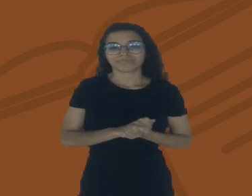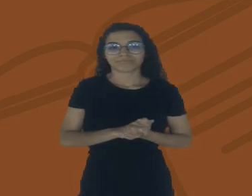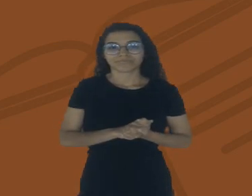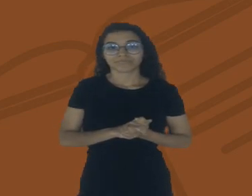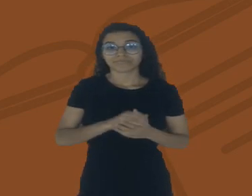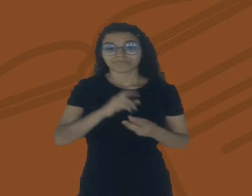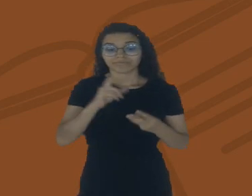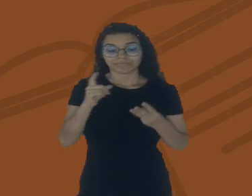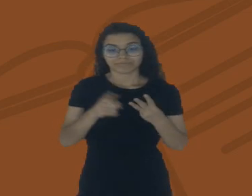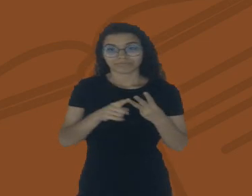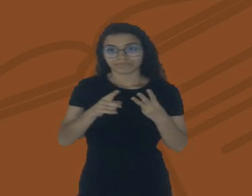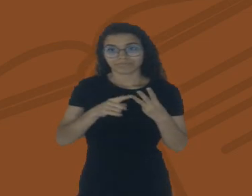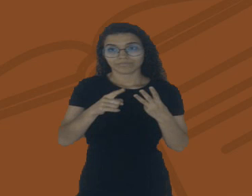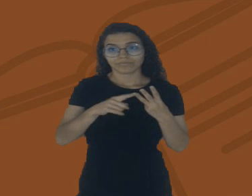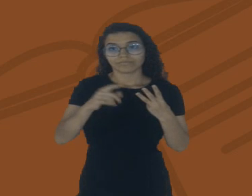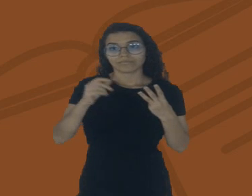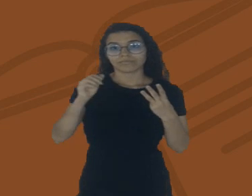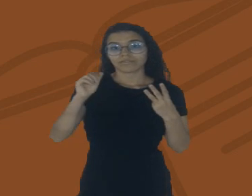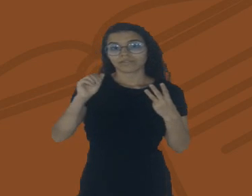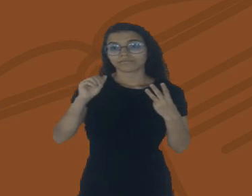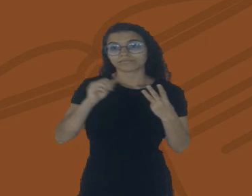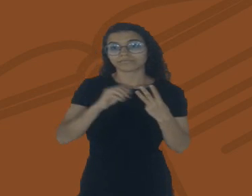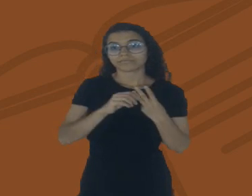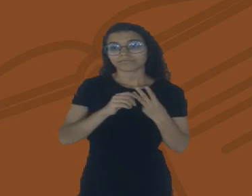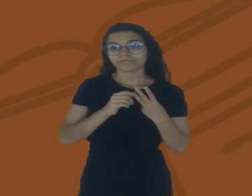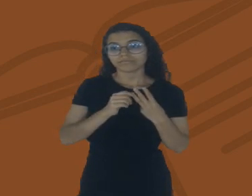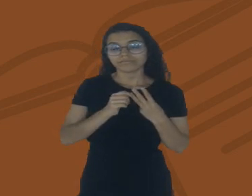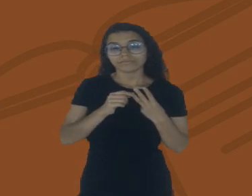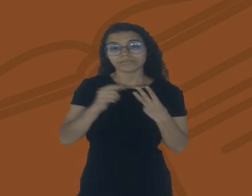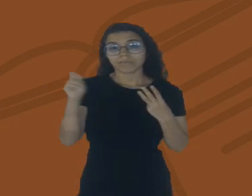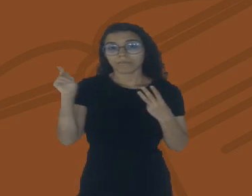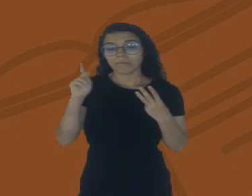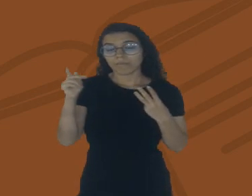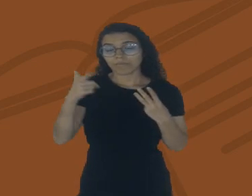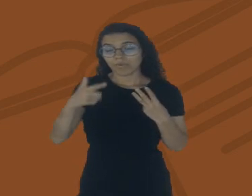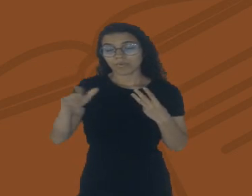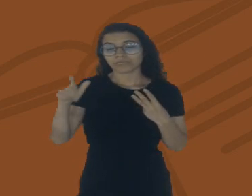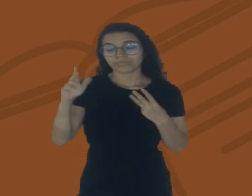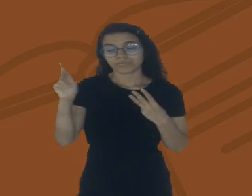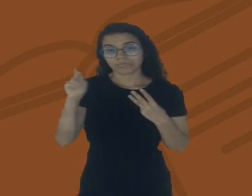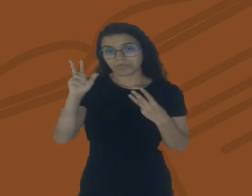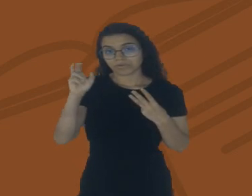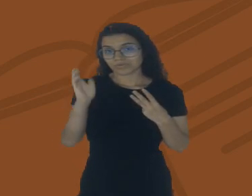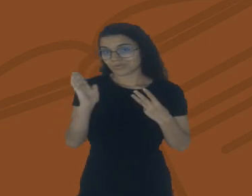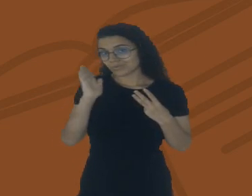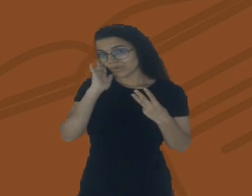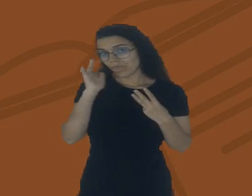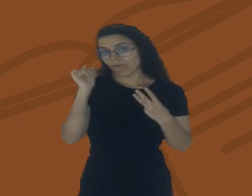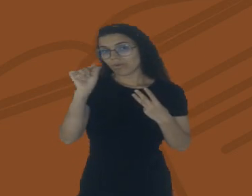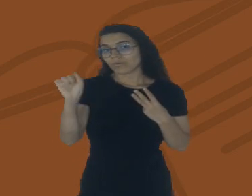Um outro hormônio também importante na relação do sono é a adenosina. Esse